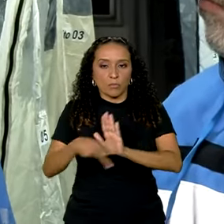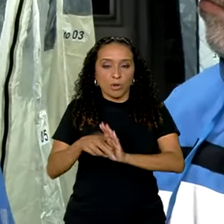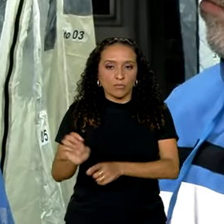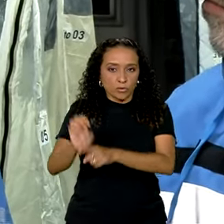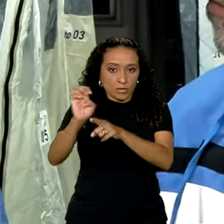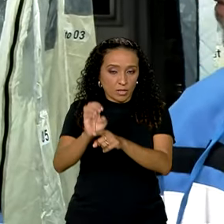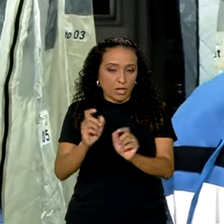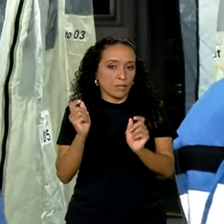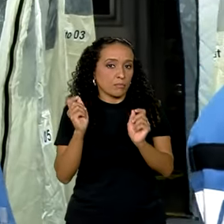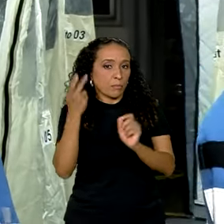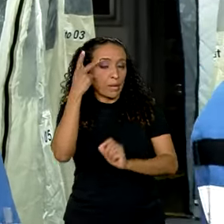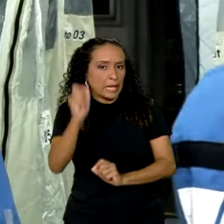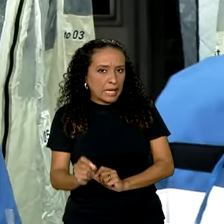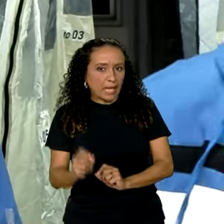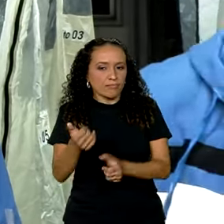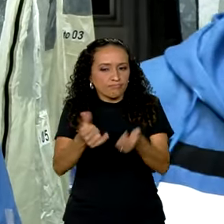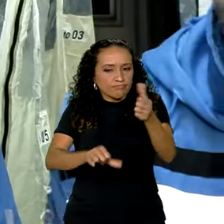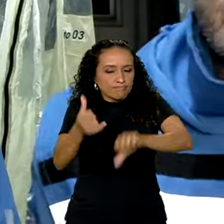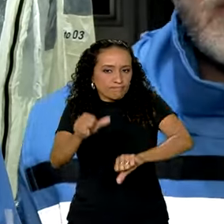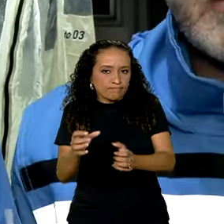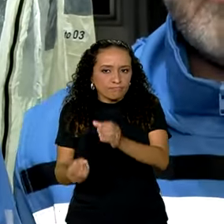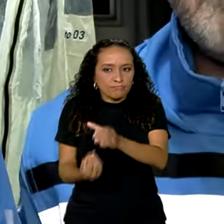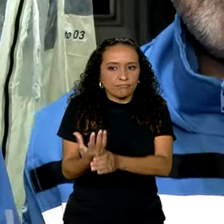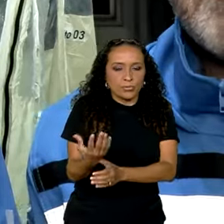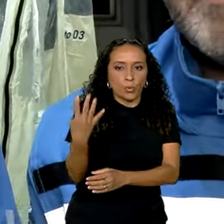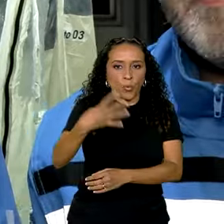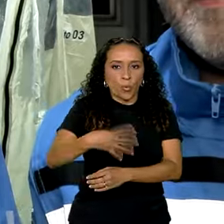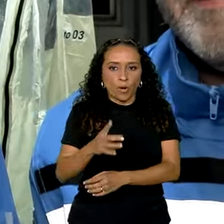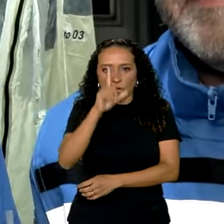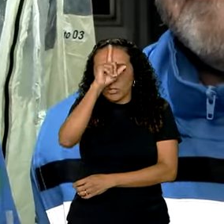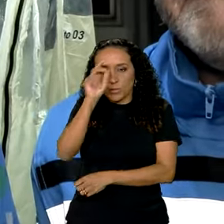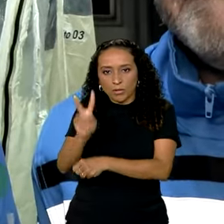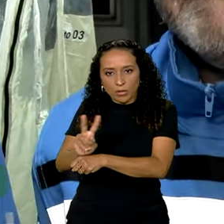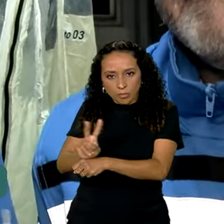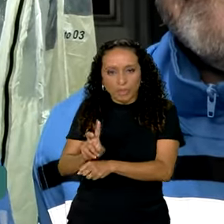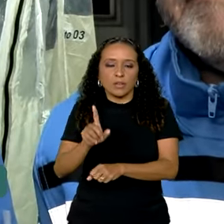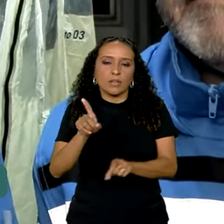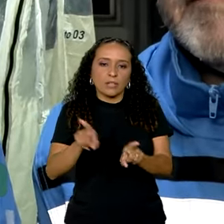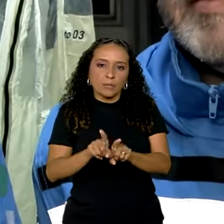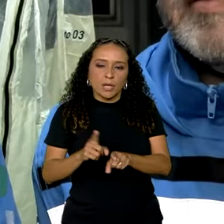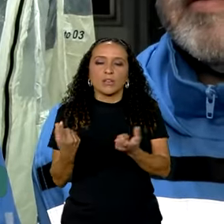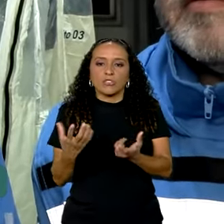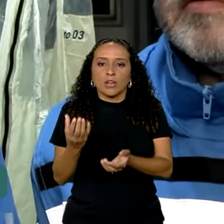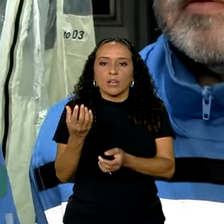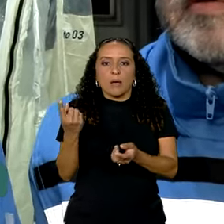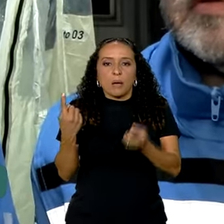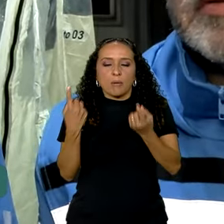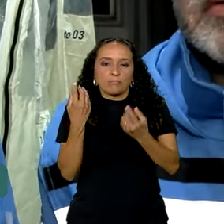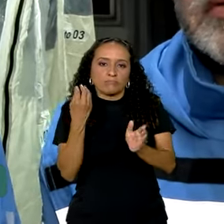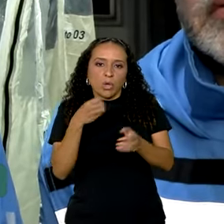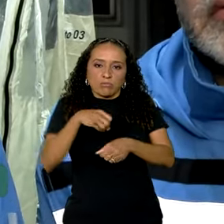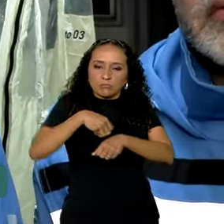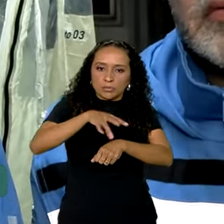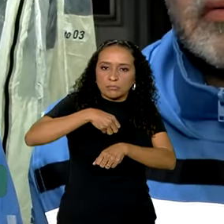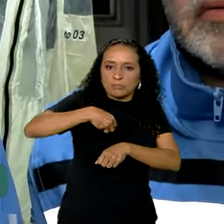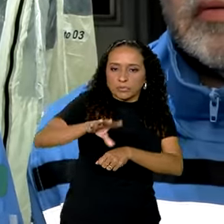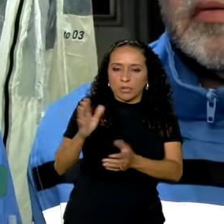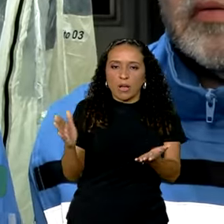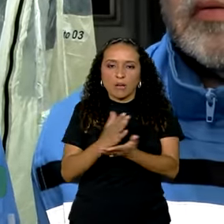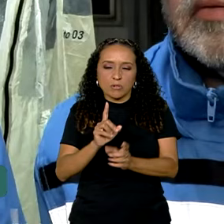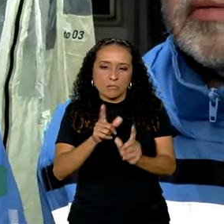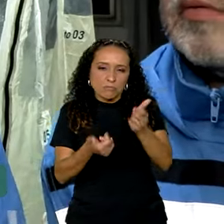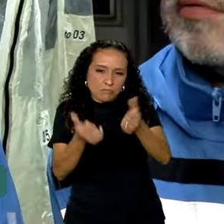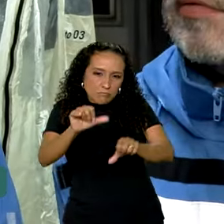estado, exatamente para avaliar a implantação do quarto hospital de campanha. Foram colocadas algumas sugestões e, com base nessas